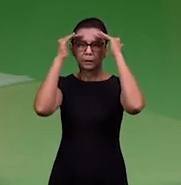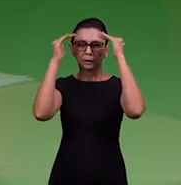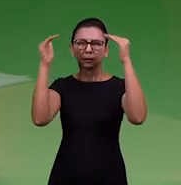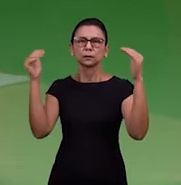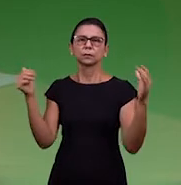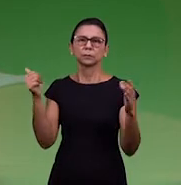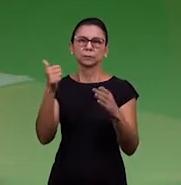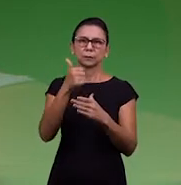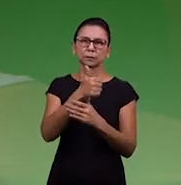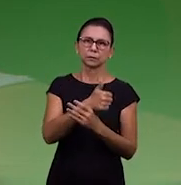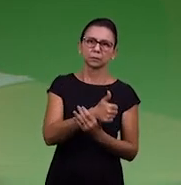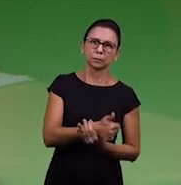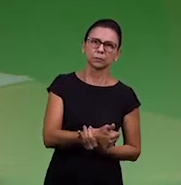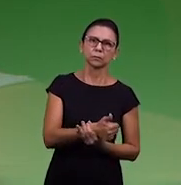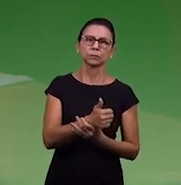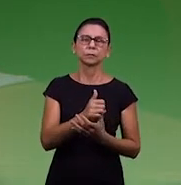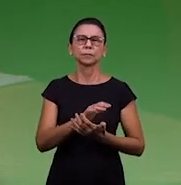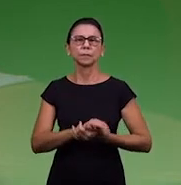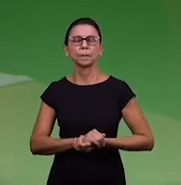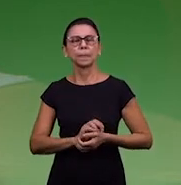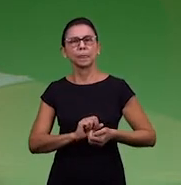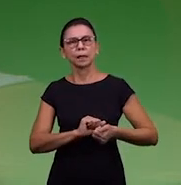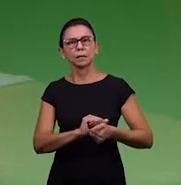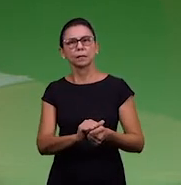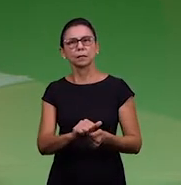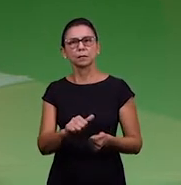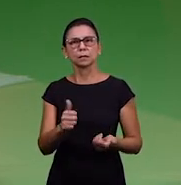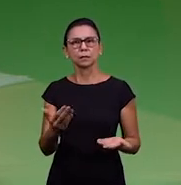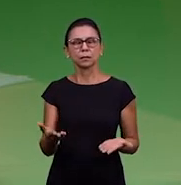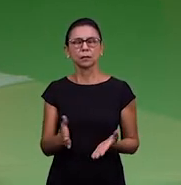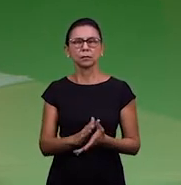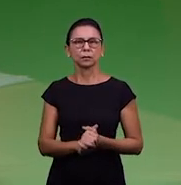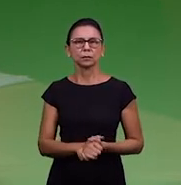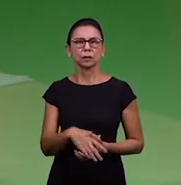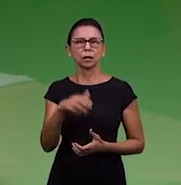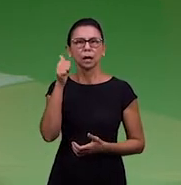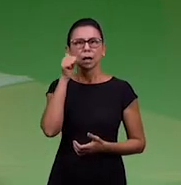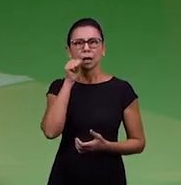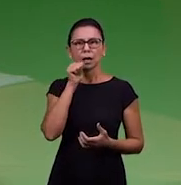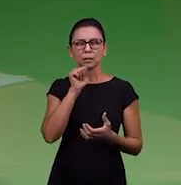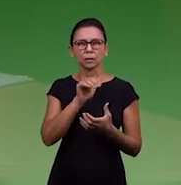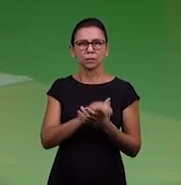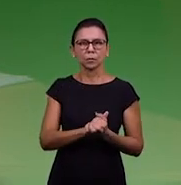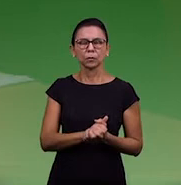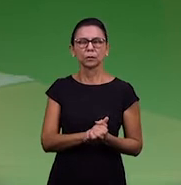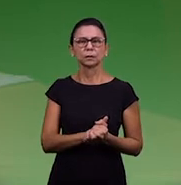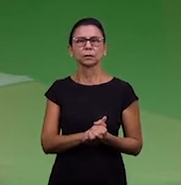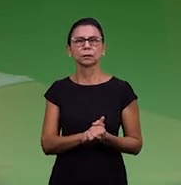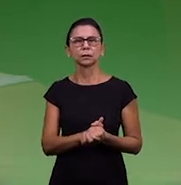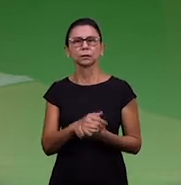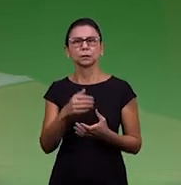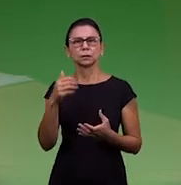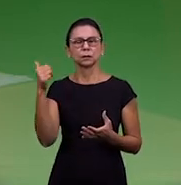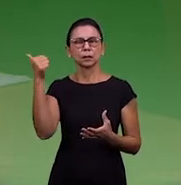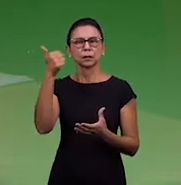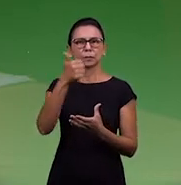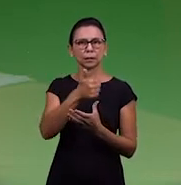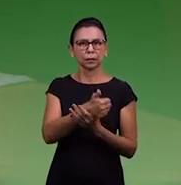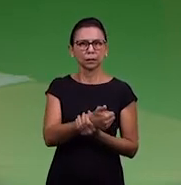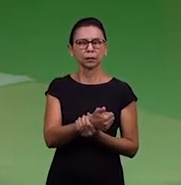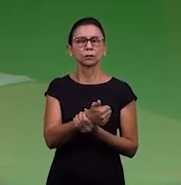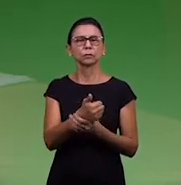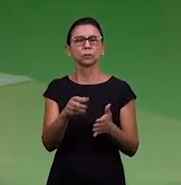obedeceu, sepultou a esposa dele ali, ele foi sepultado ali, porque aquele lugar ali ia marcar onde